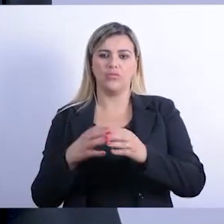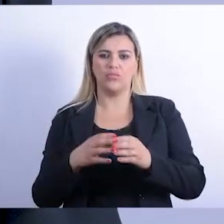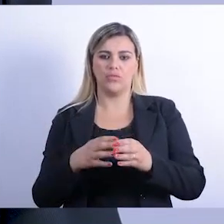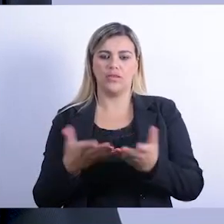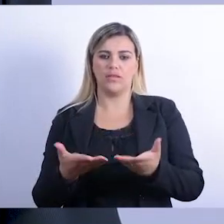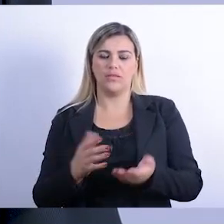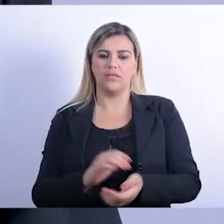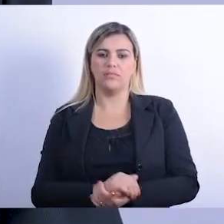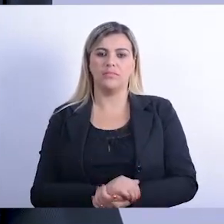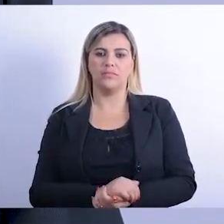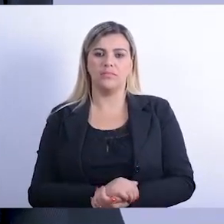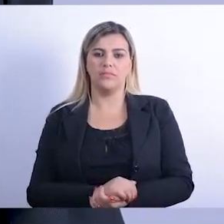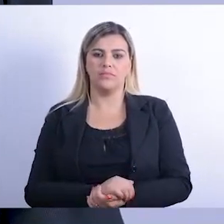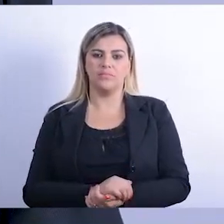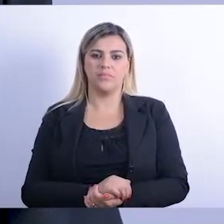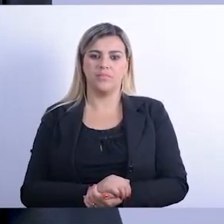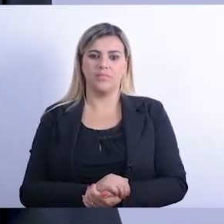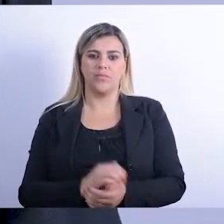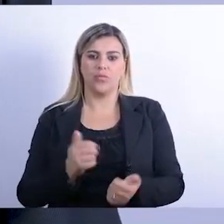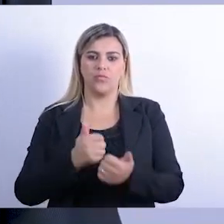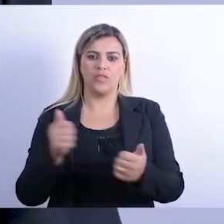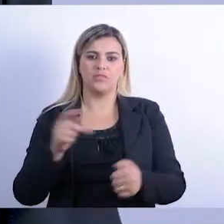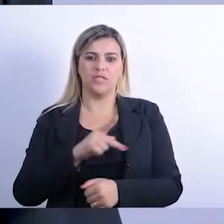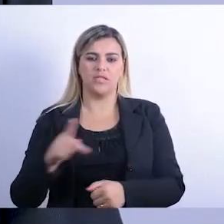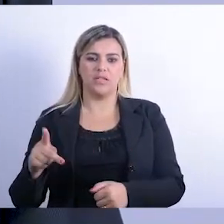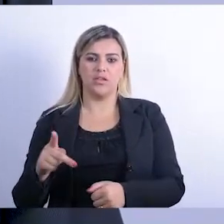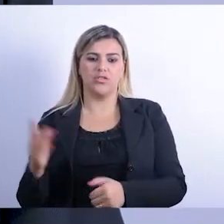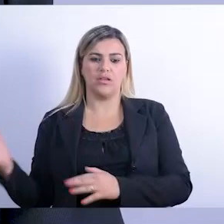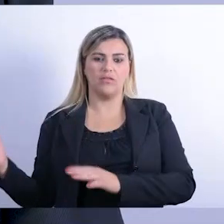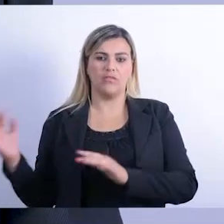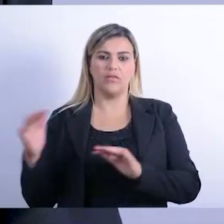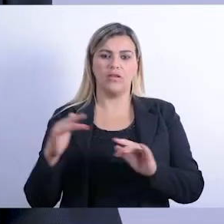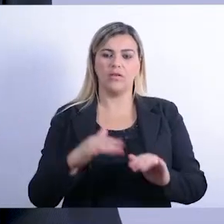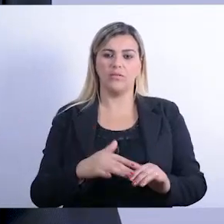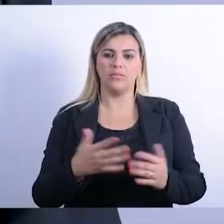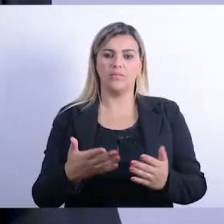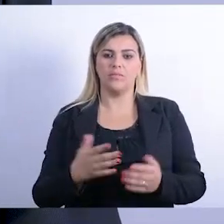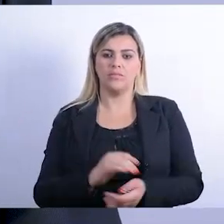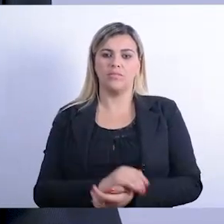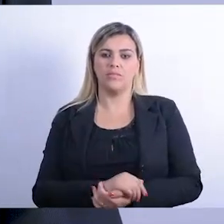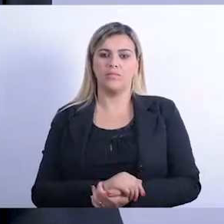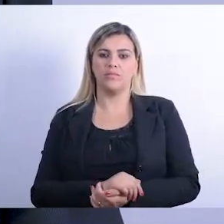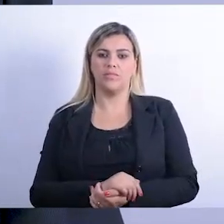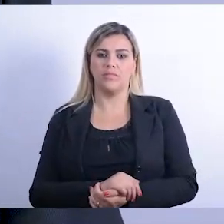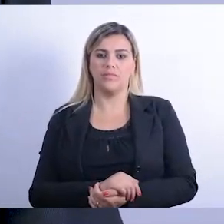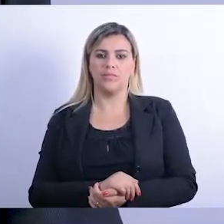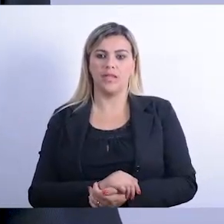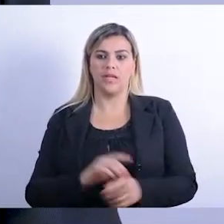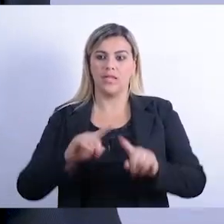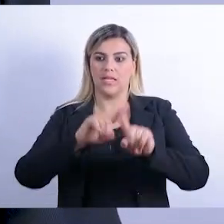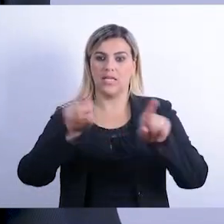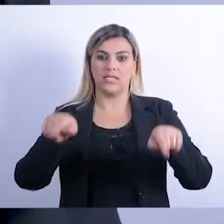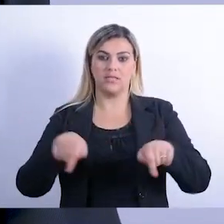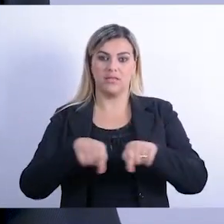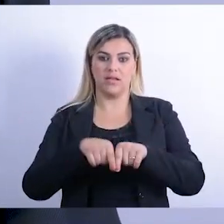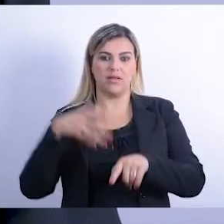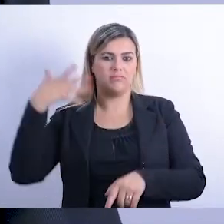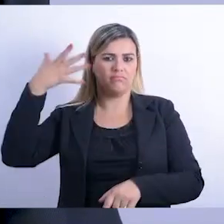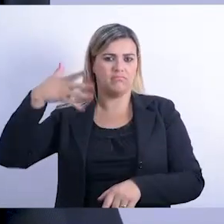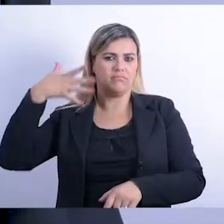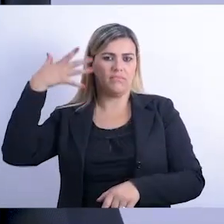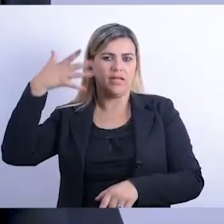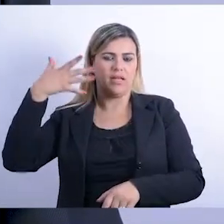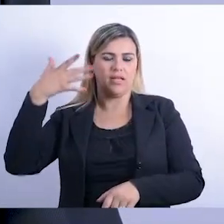toda a sua equipe, um aparato muito grande, né, um deslocamento de um vice-presidente. Ele entrou no